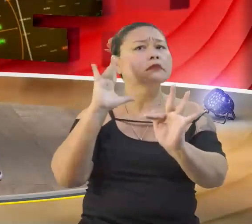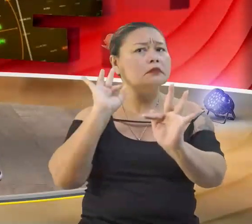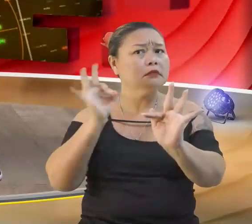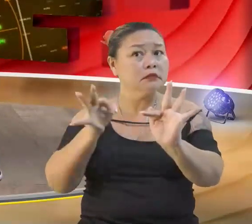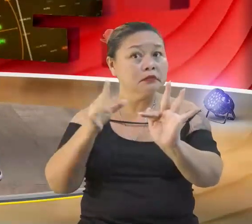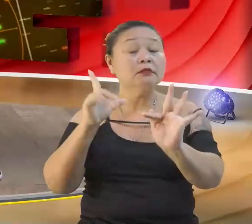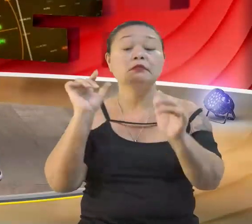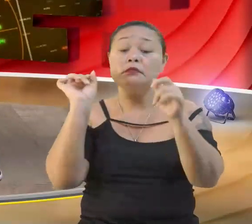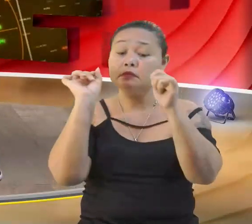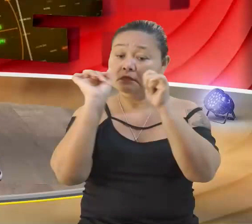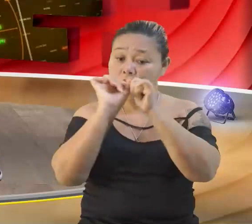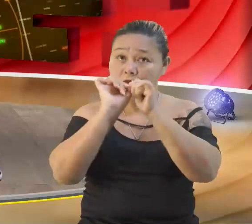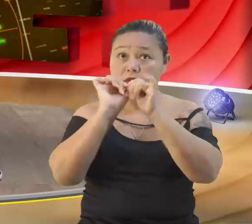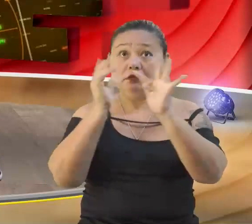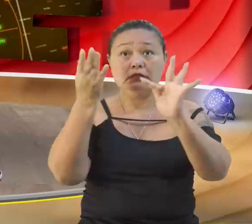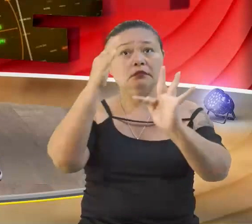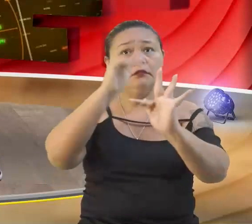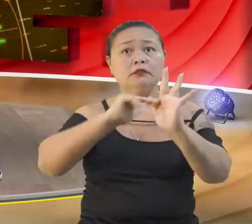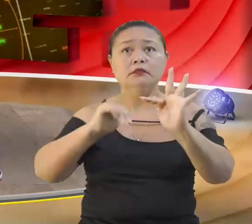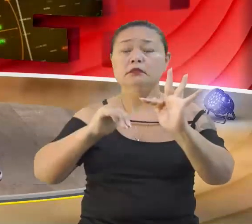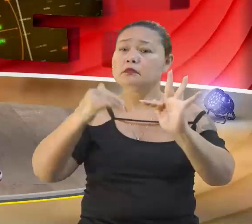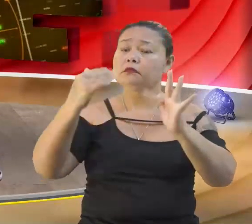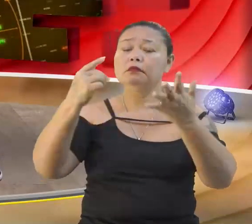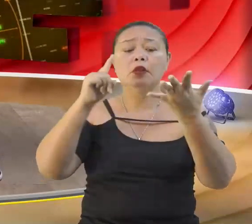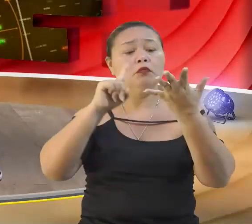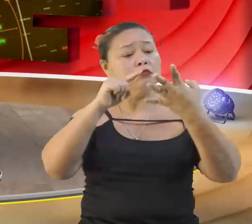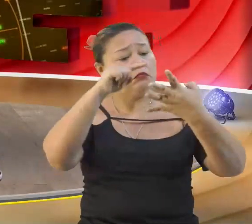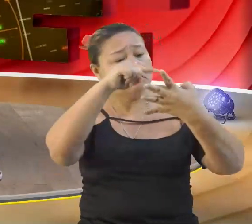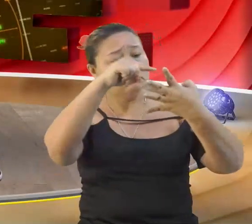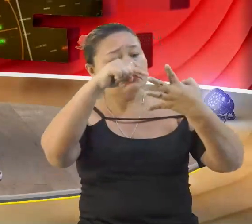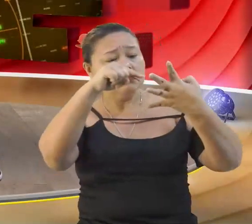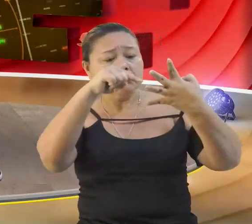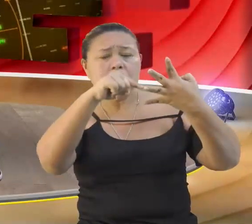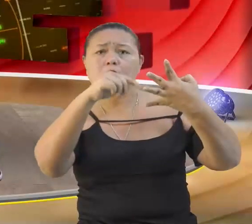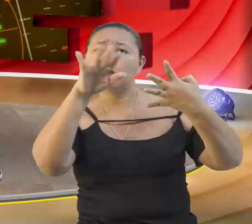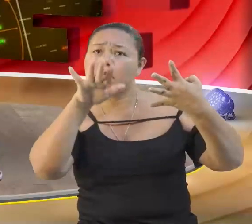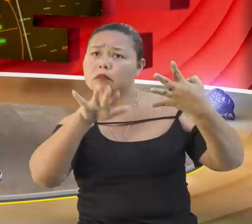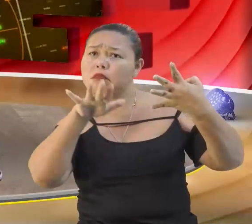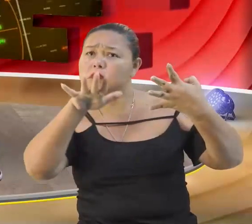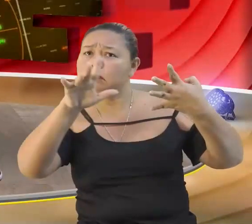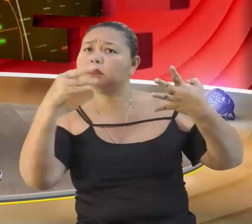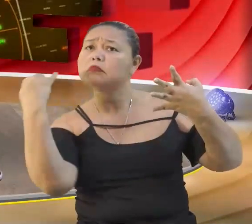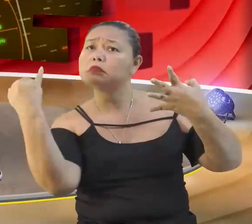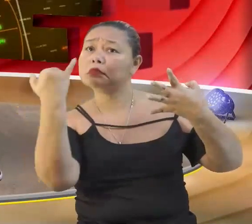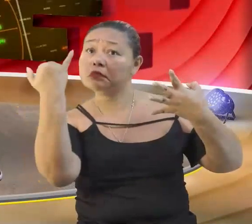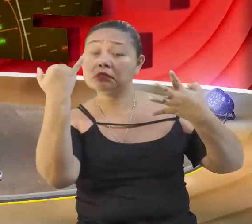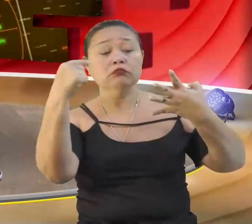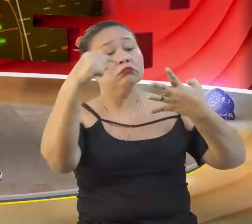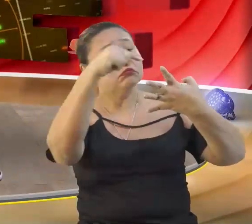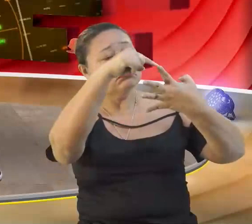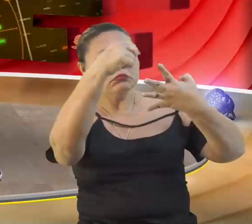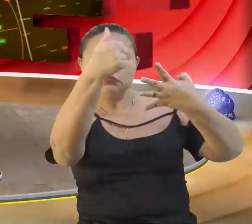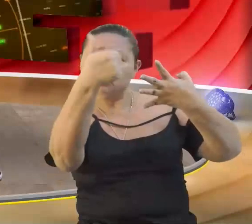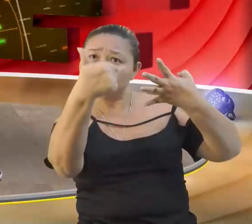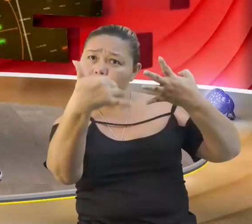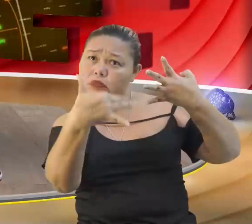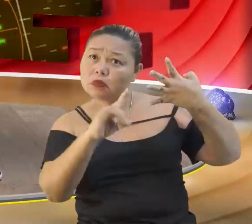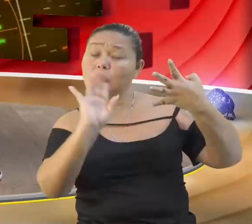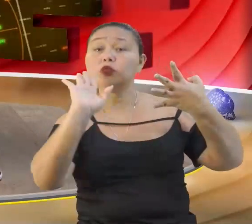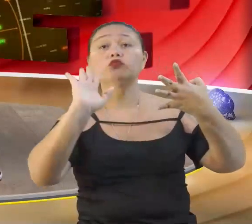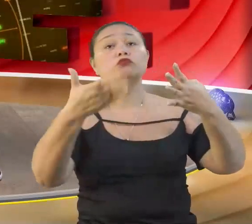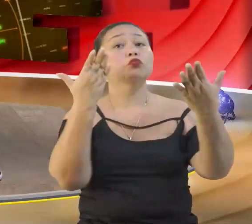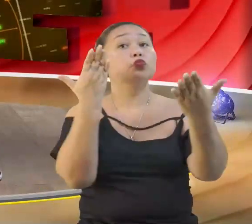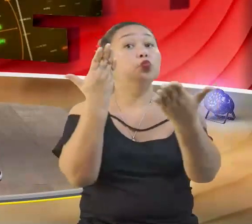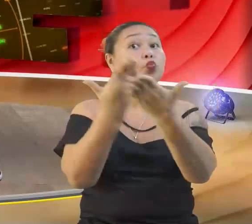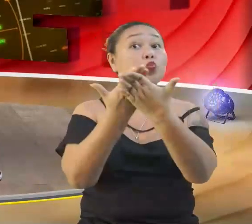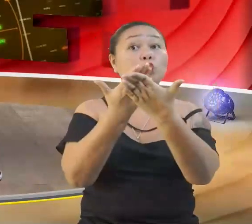Fizemos o gráfico, 4 passos importantes, lembrando que todos esses passos já haviam sido estudados,